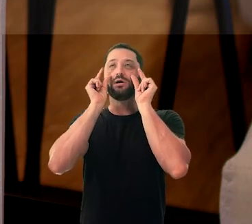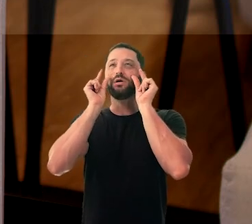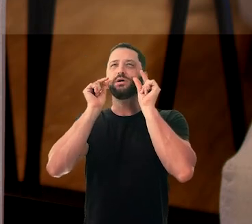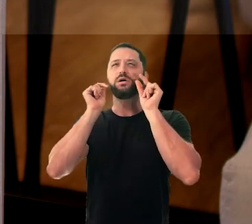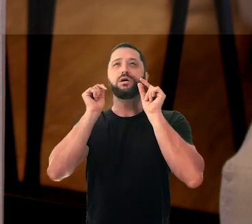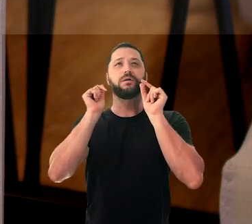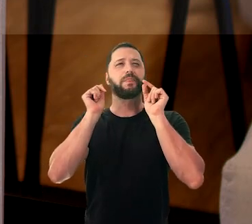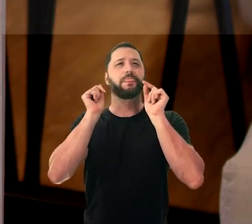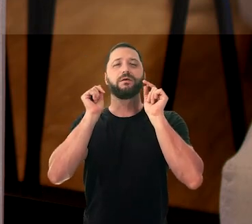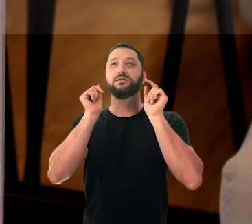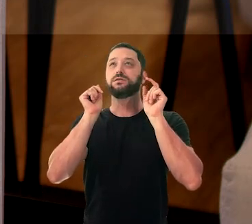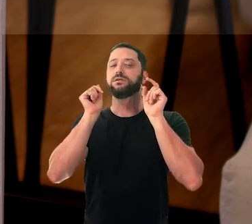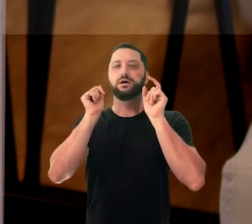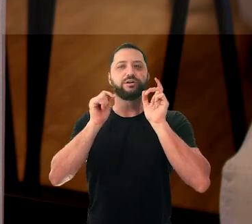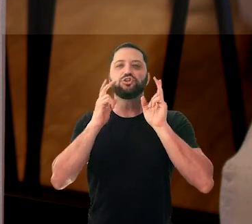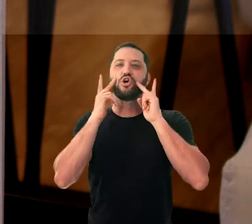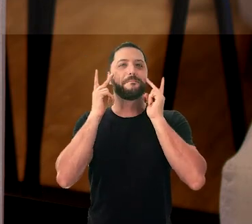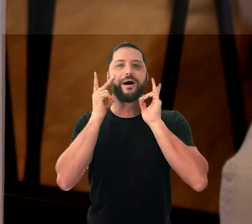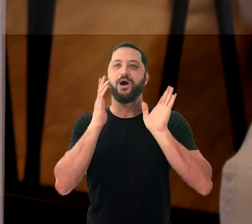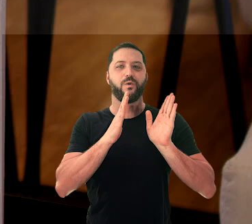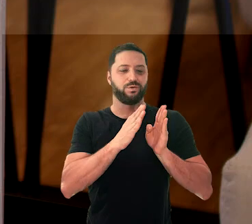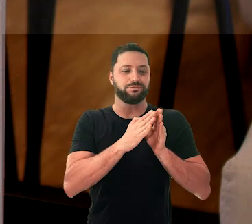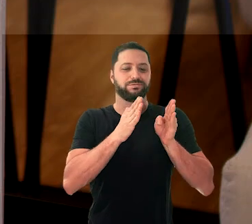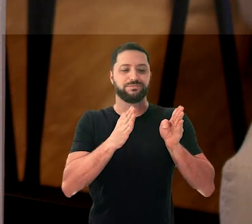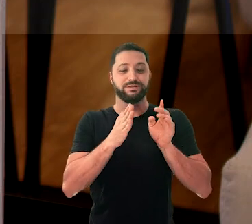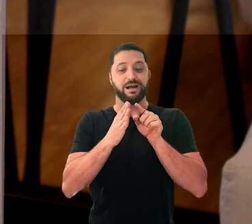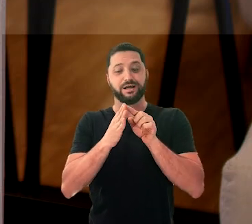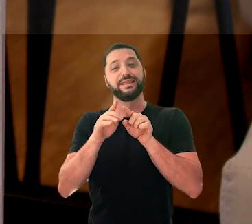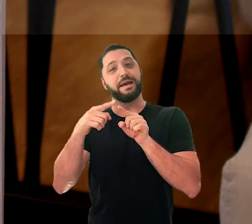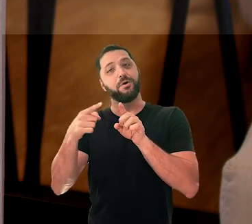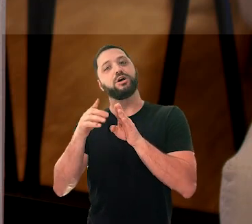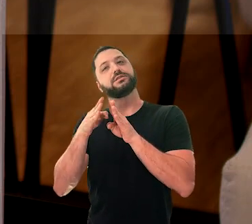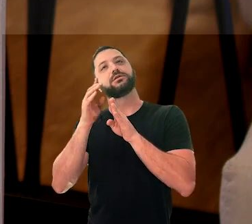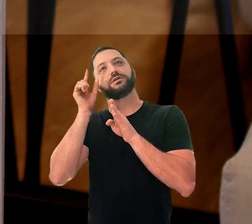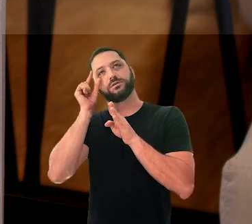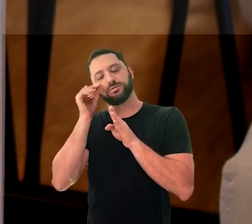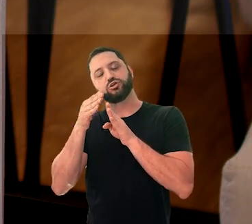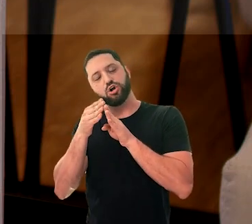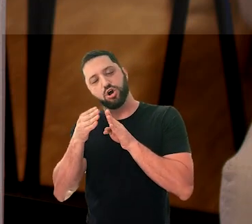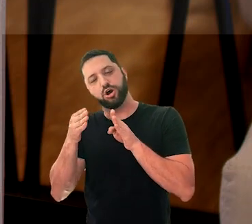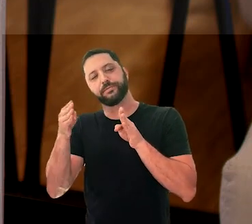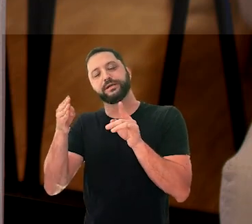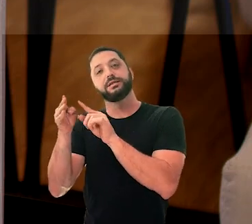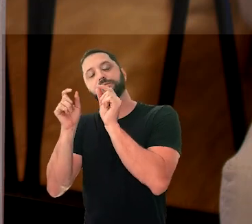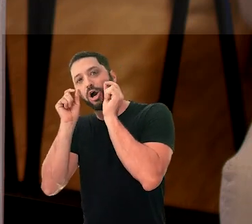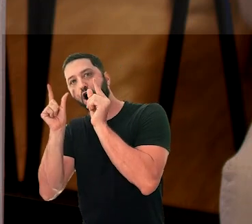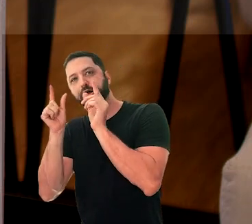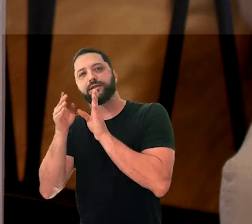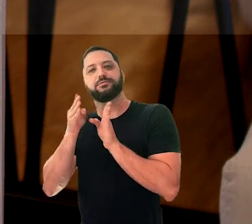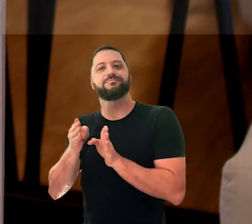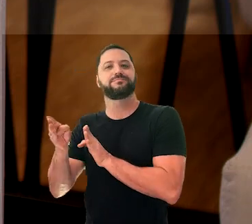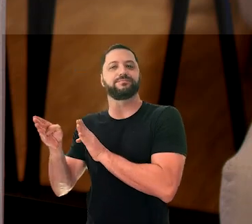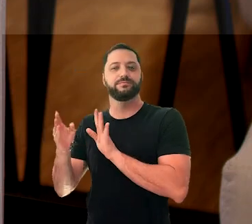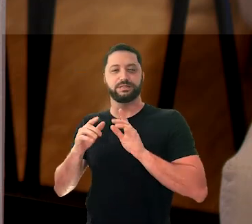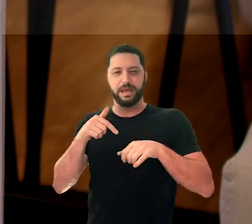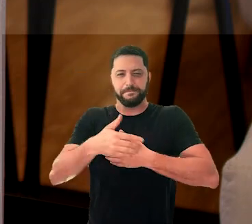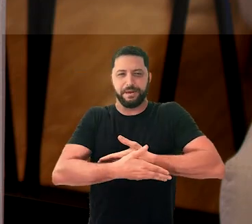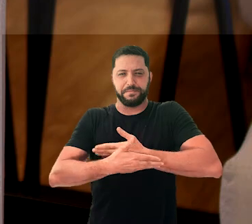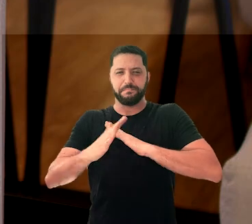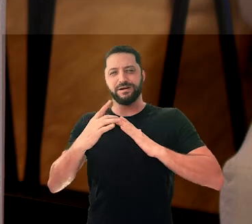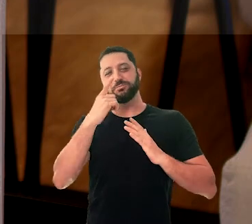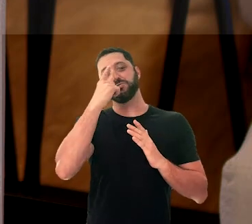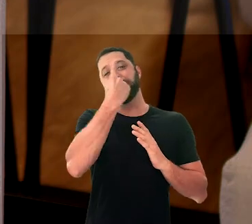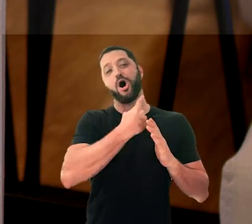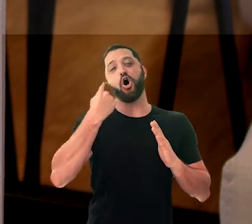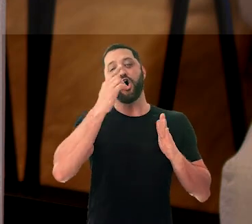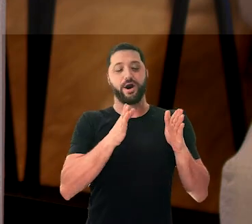despertar. Se a gente faz a criança dormir, né, levando ela até o sono, quando ela termina esse ciclo de sono, que no bebê dura mais